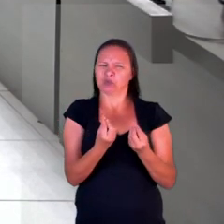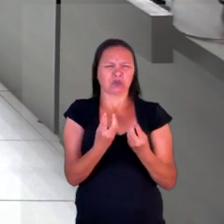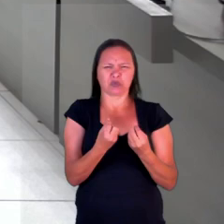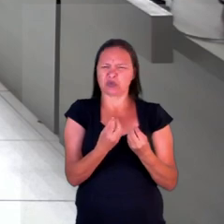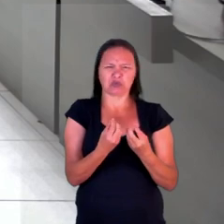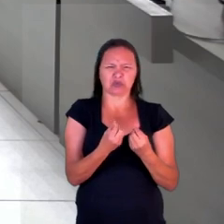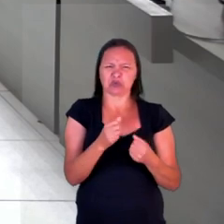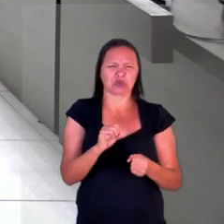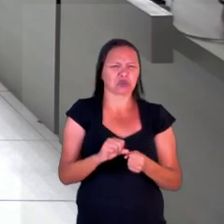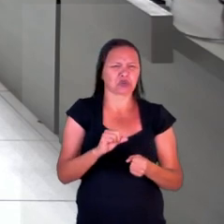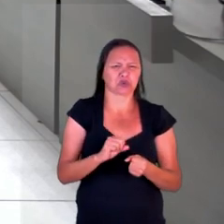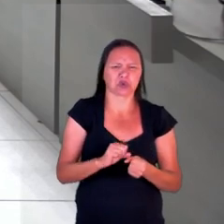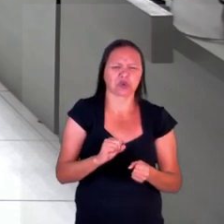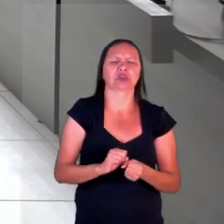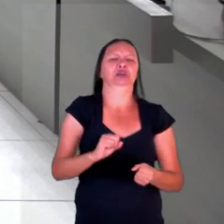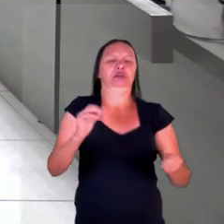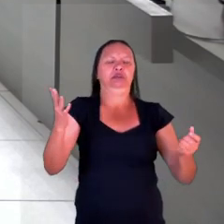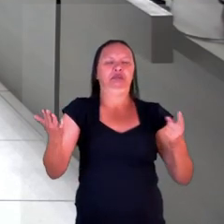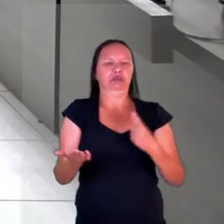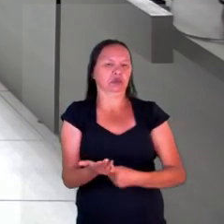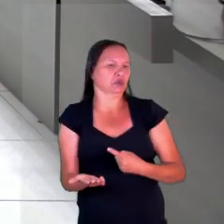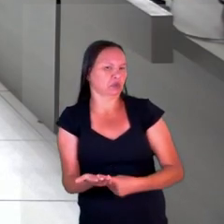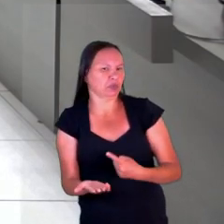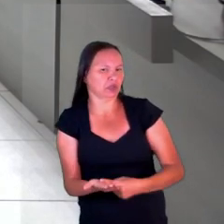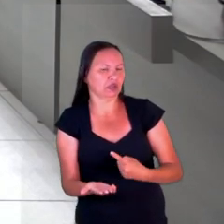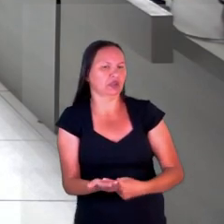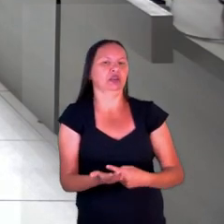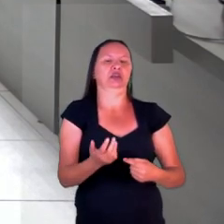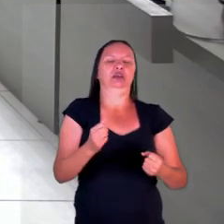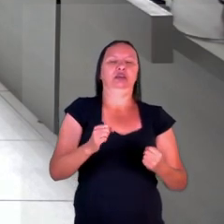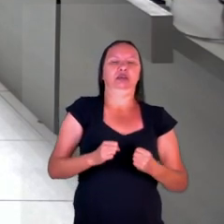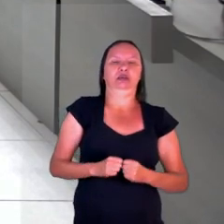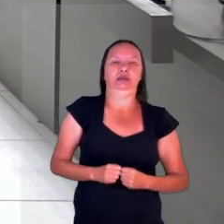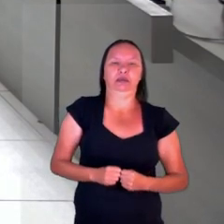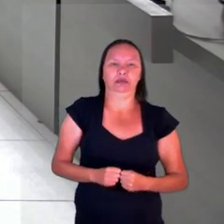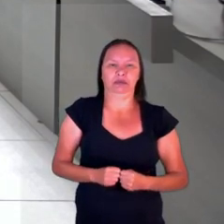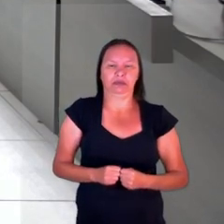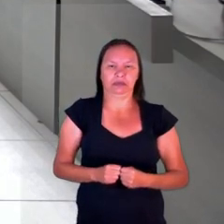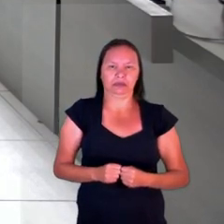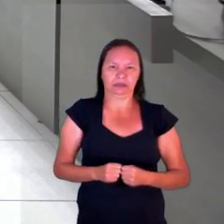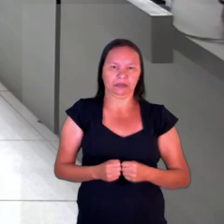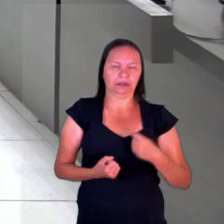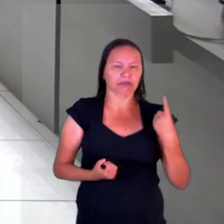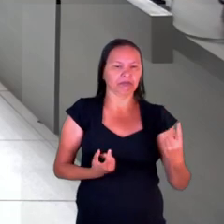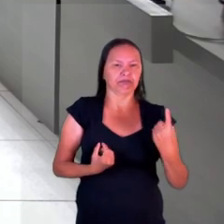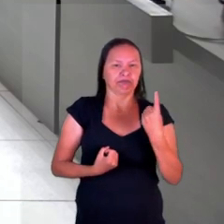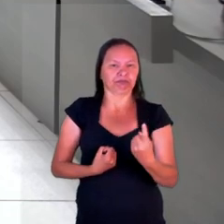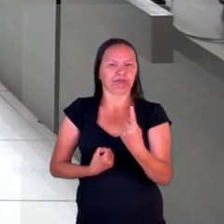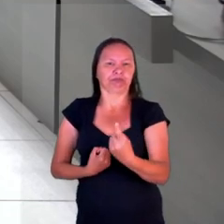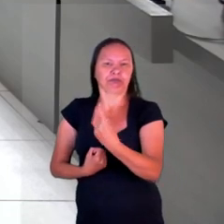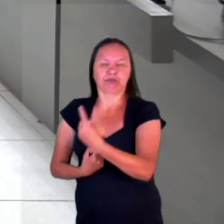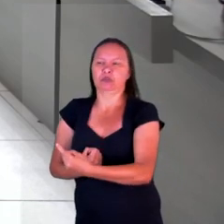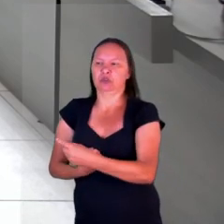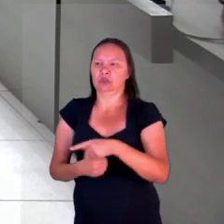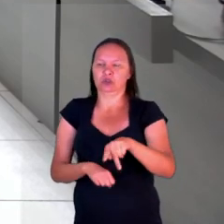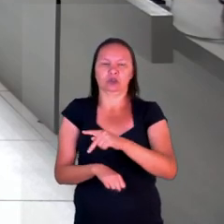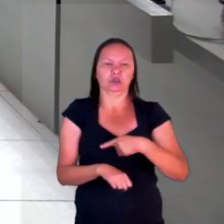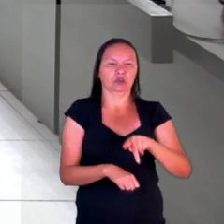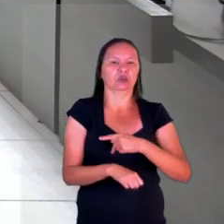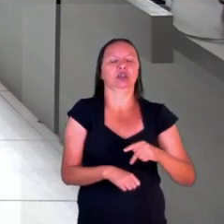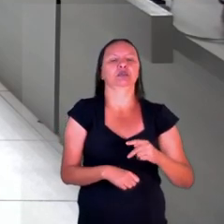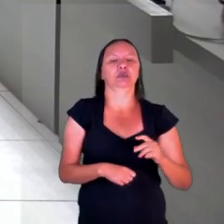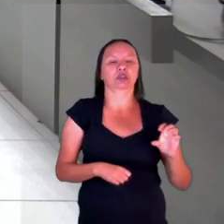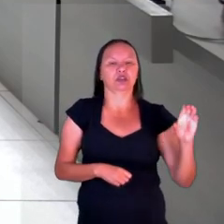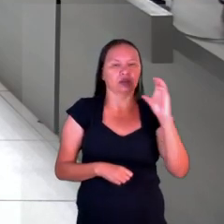práticas e que é eh podem ser feitas e devem ser feitas de acordo com cada região com cada instituição e com as adequações